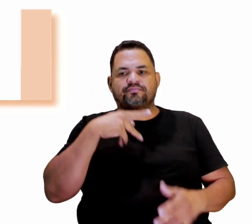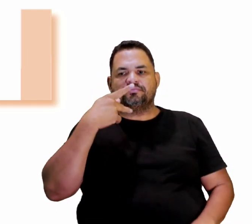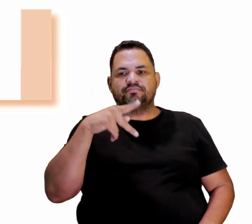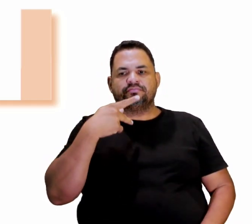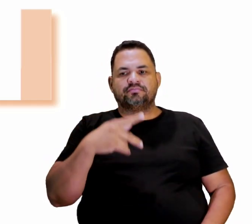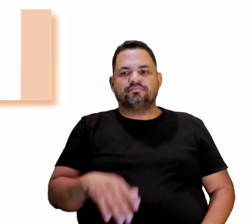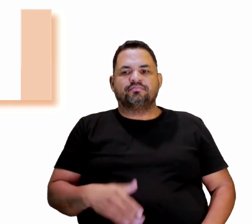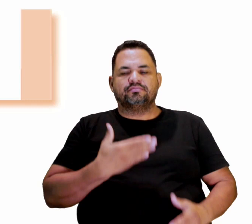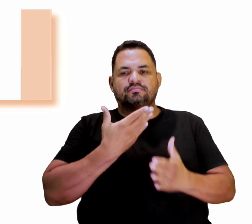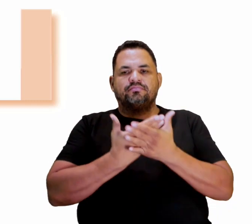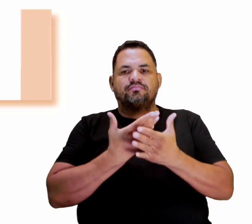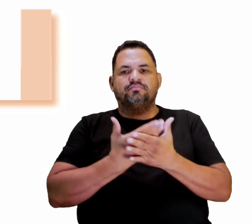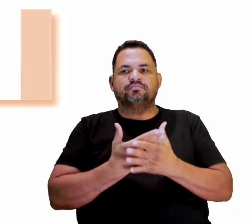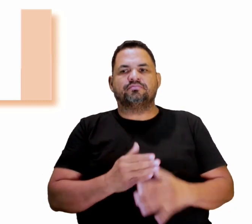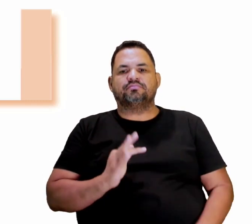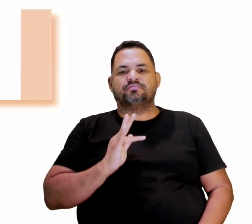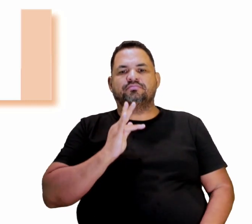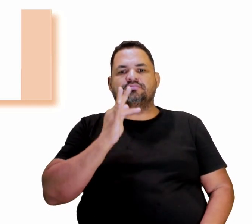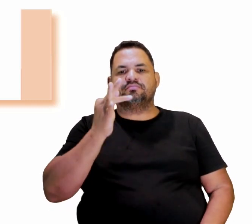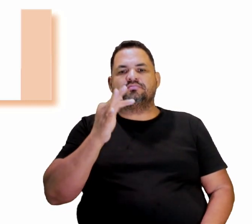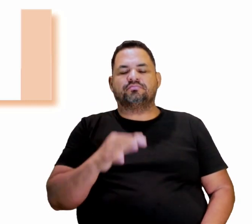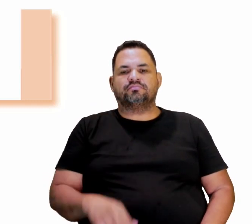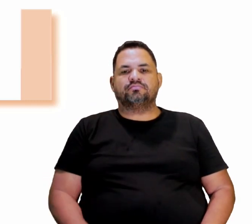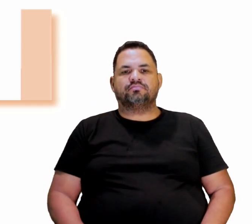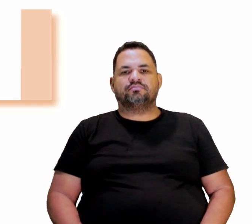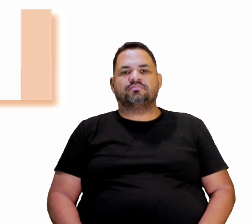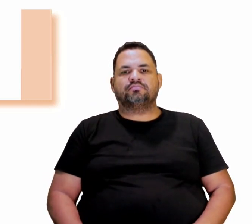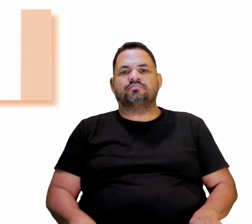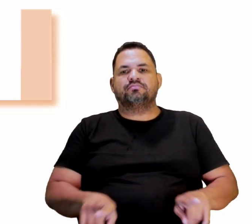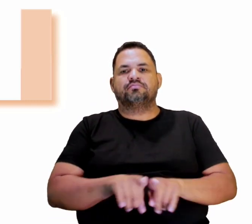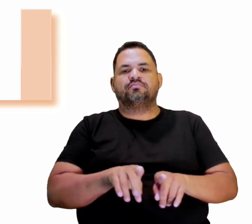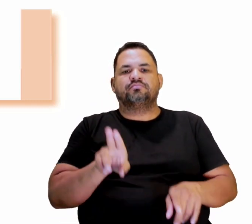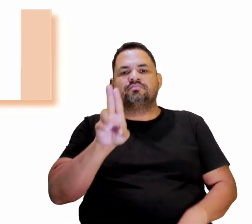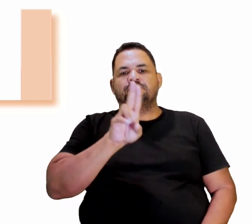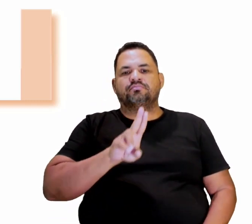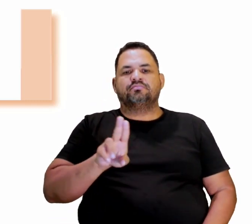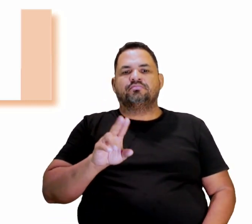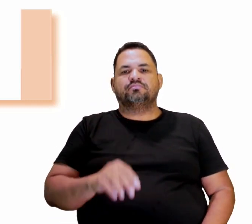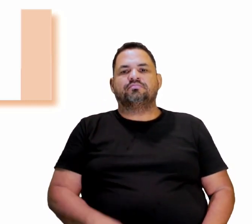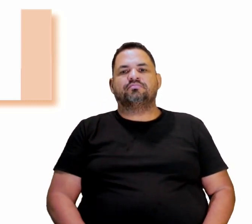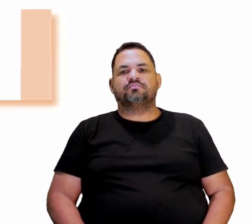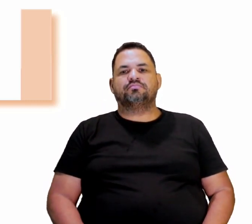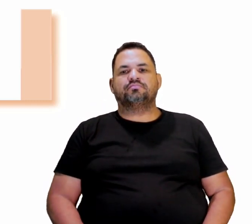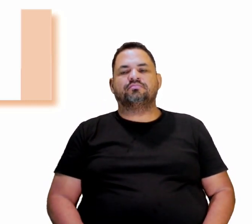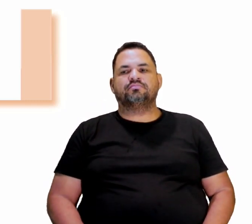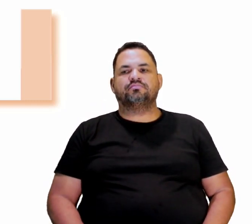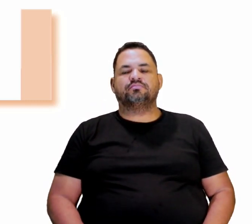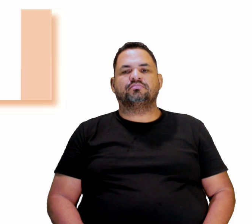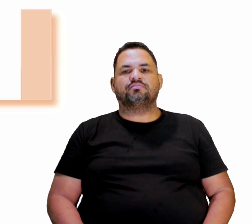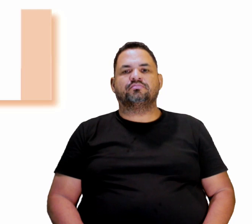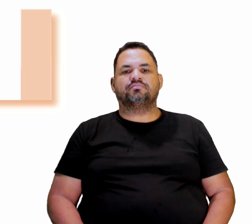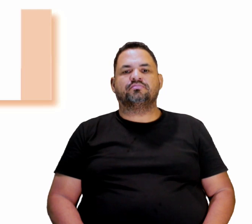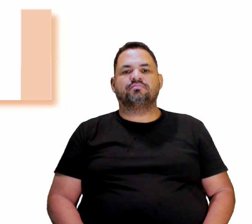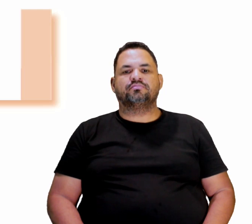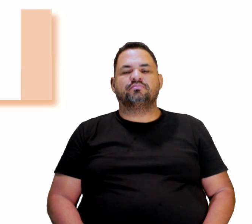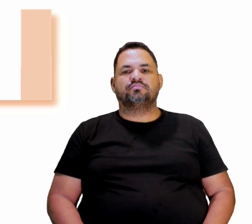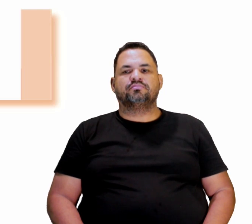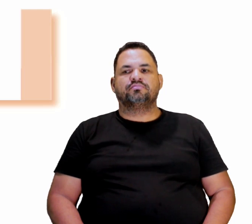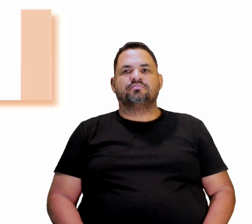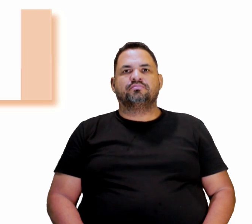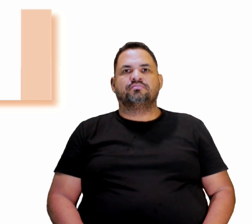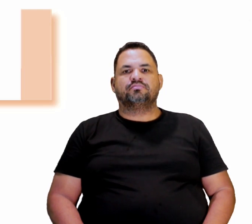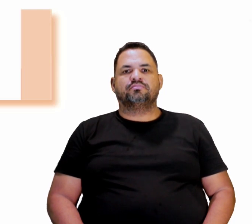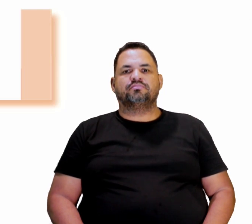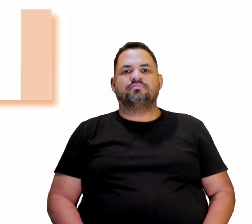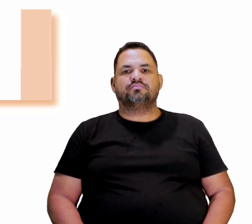comentei com vocês lá na aula do futuro com eu o Eu também é usado para outra situação e o